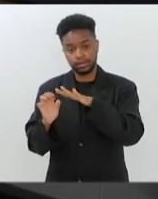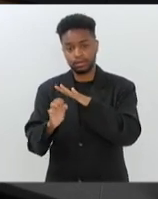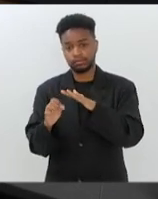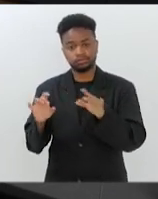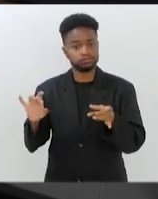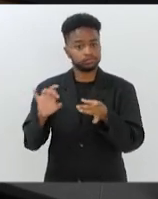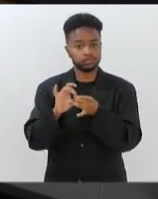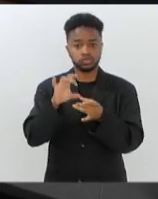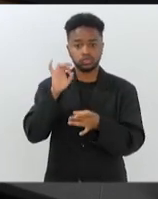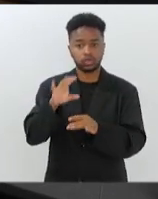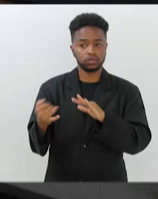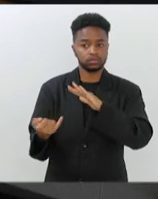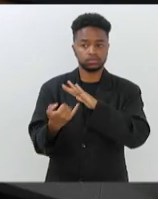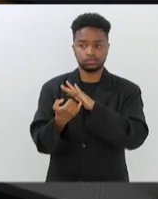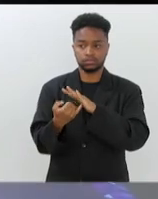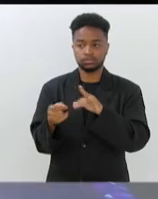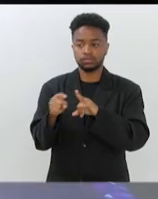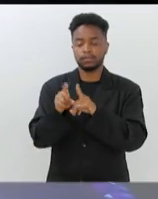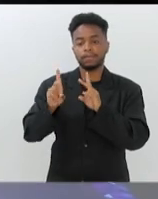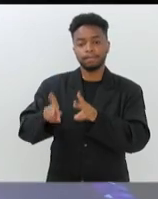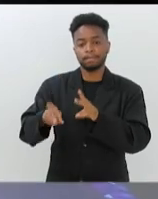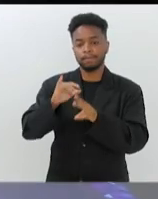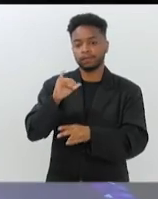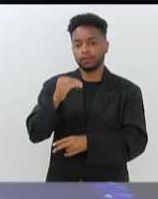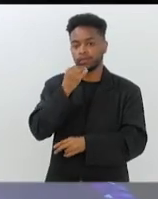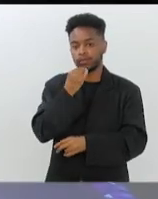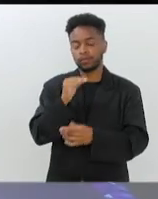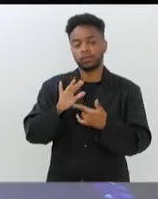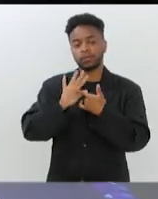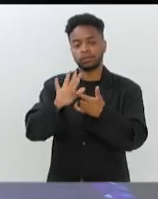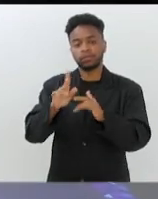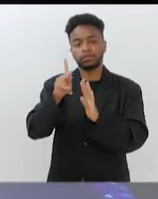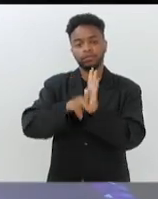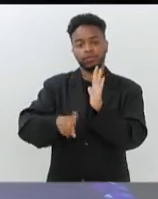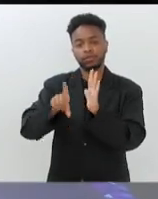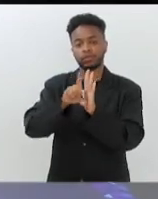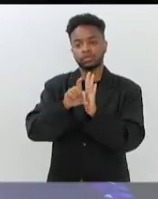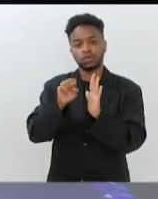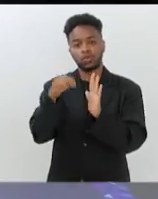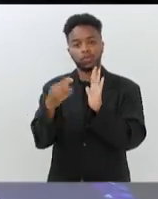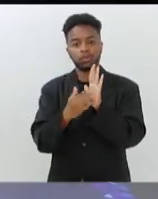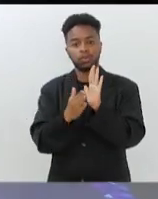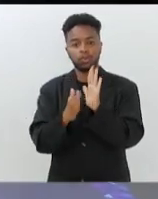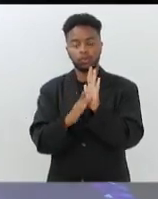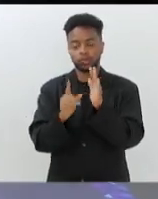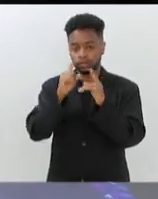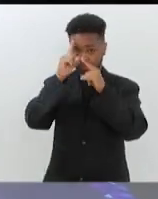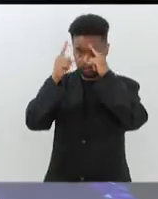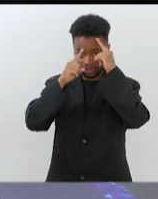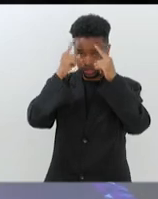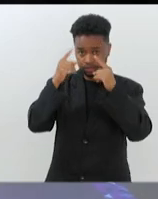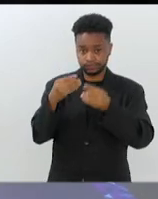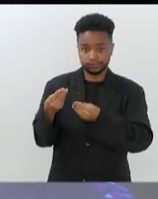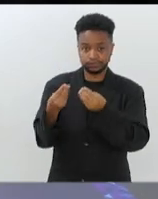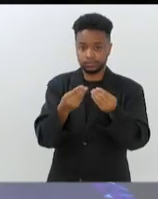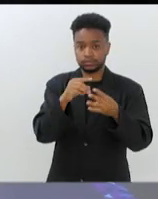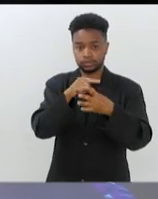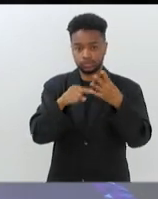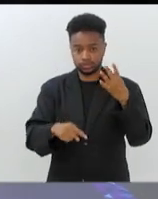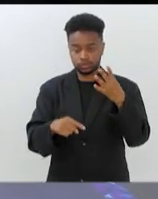institucional e a mesma op de apresentar um projeto uma proposta criativa é d das